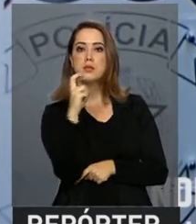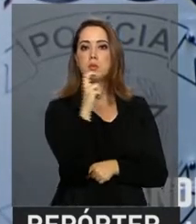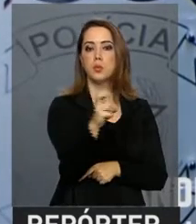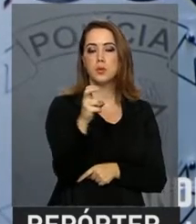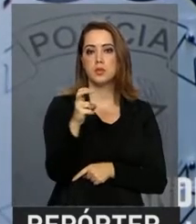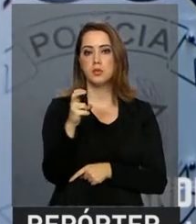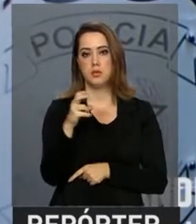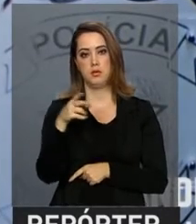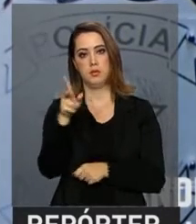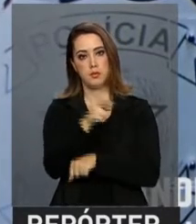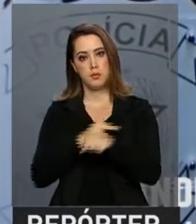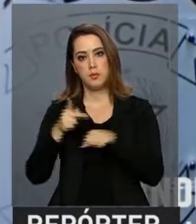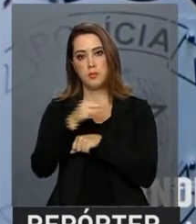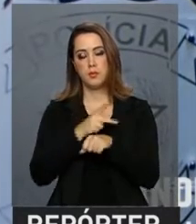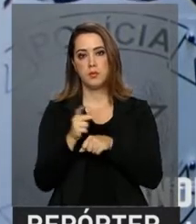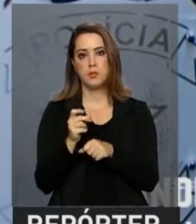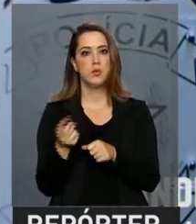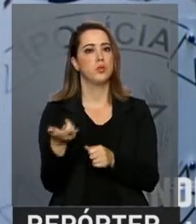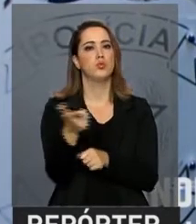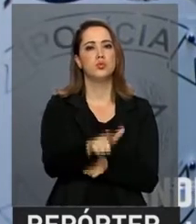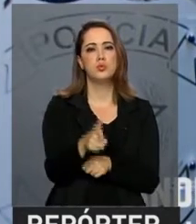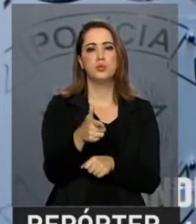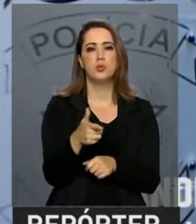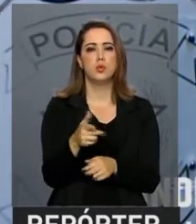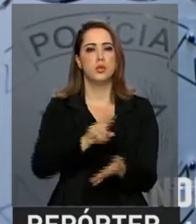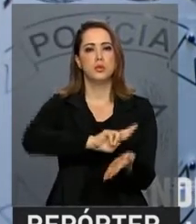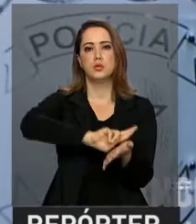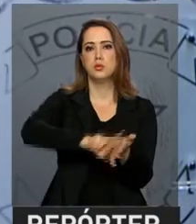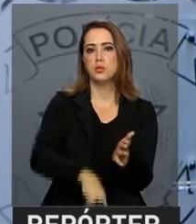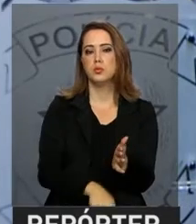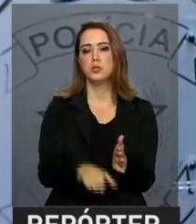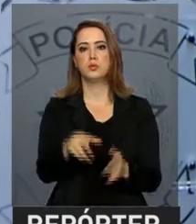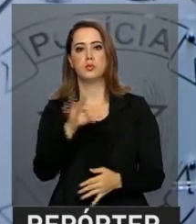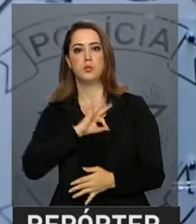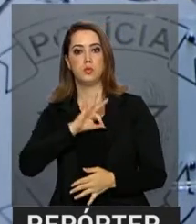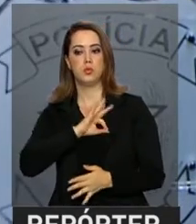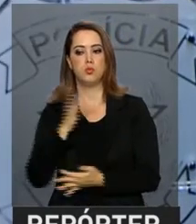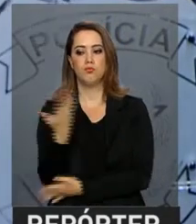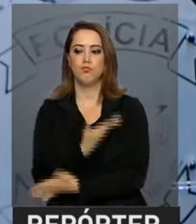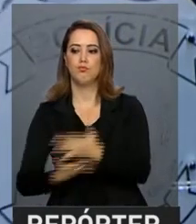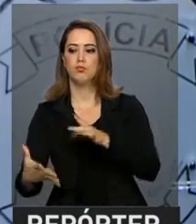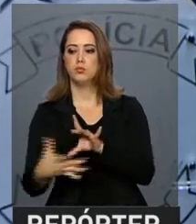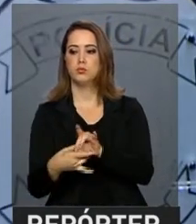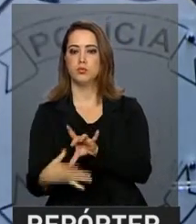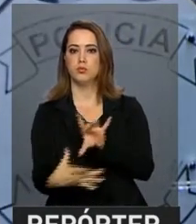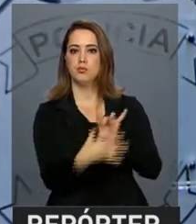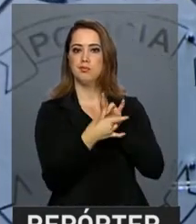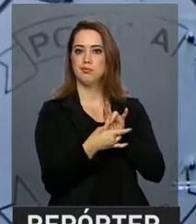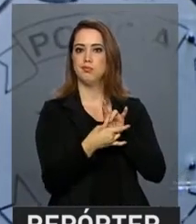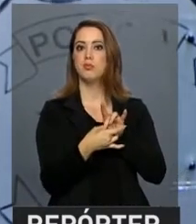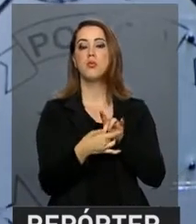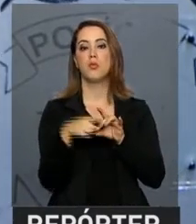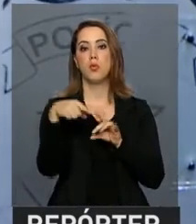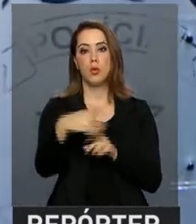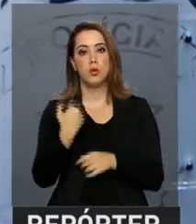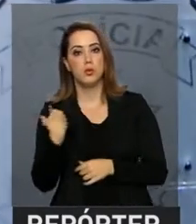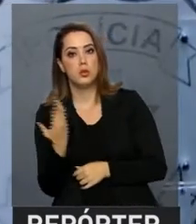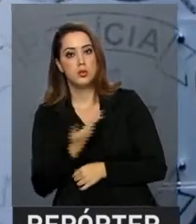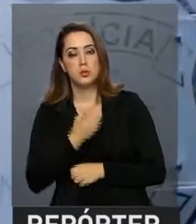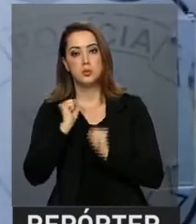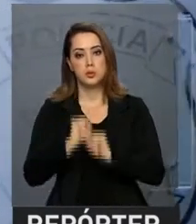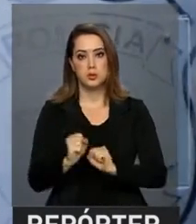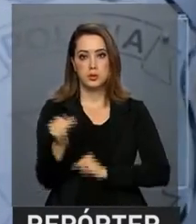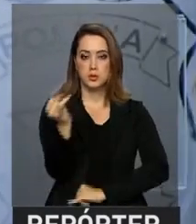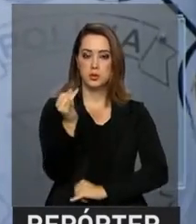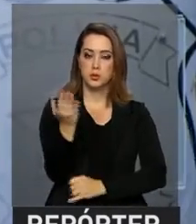Interpol, com a Europol, American Pol, com todos os nossos parceiros, nós possamos trocar de forma mais